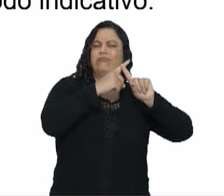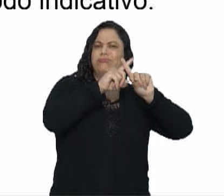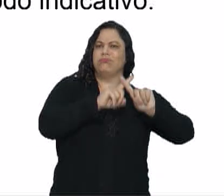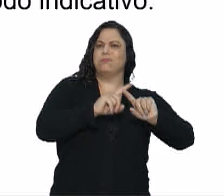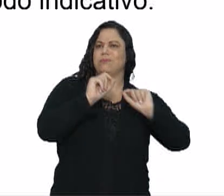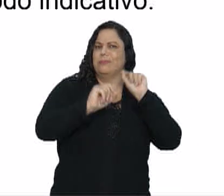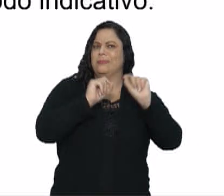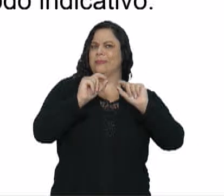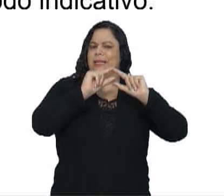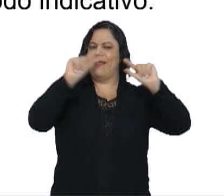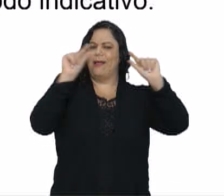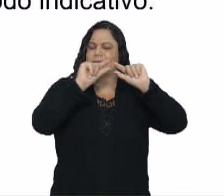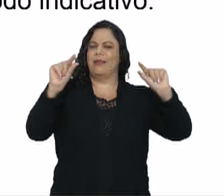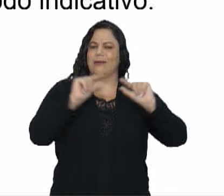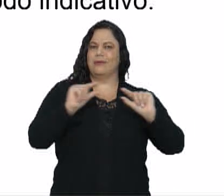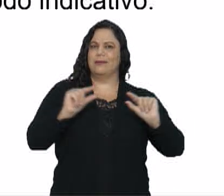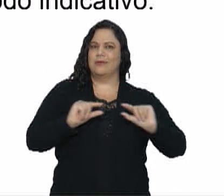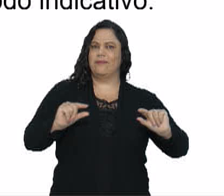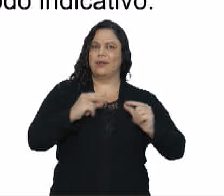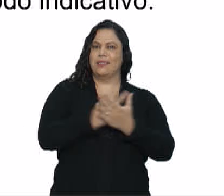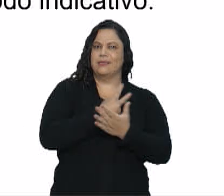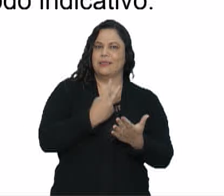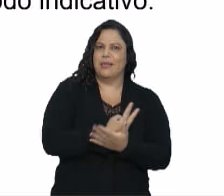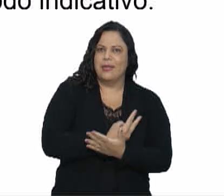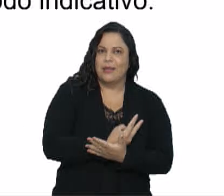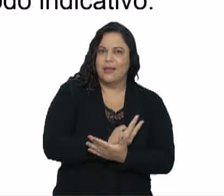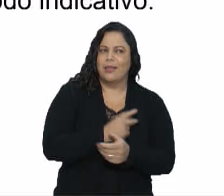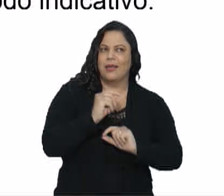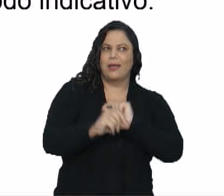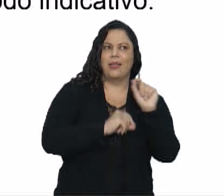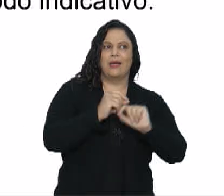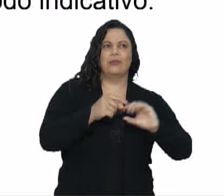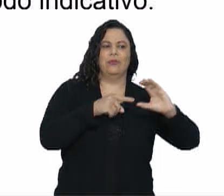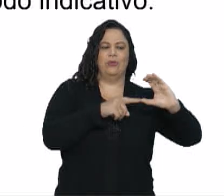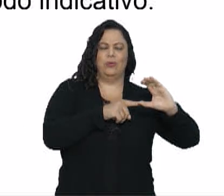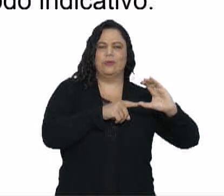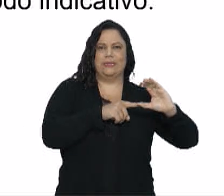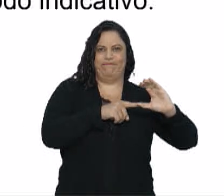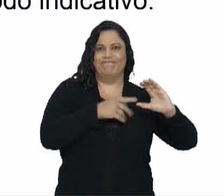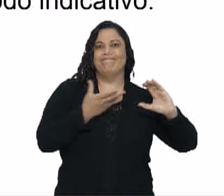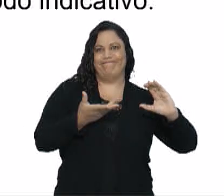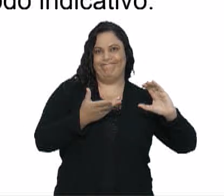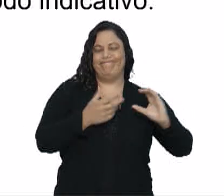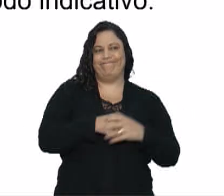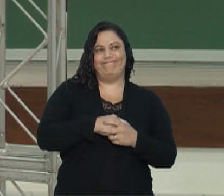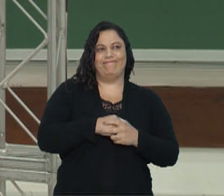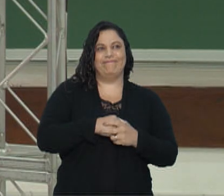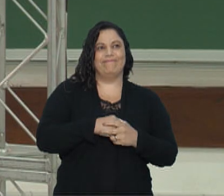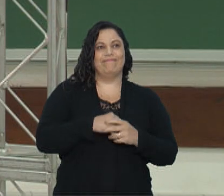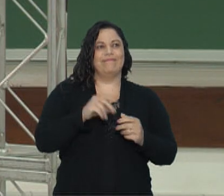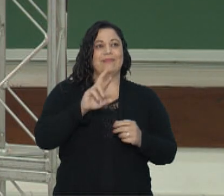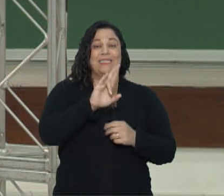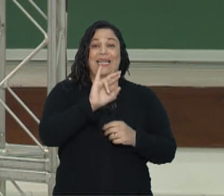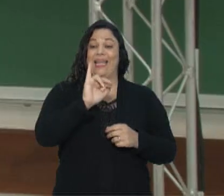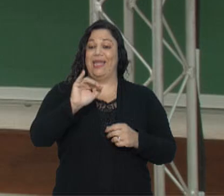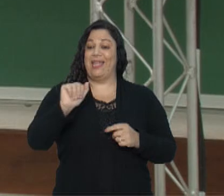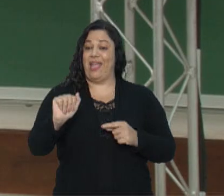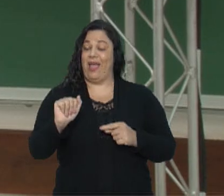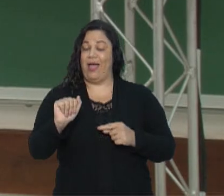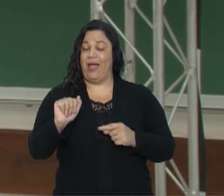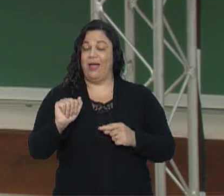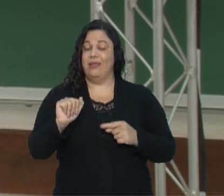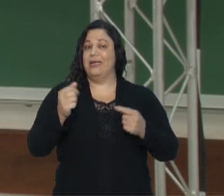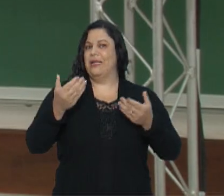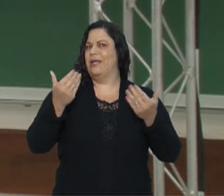né? O certo seria o ser, futuro do pretérito do modo indicativo. Não, gente, ria é o quê? É